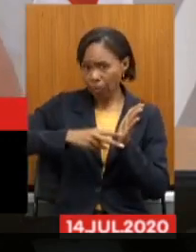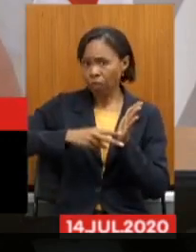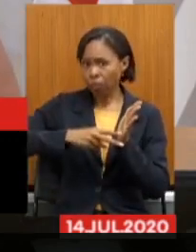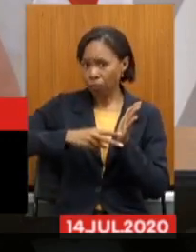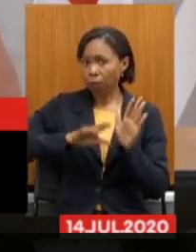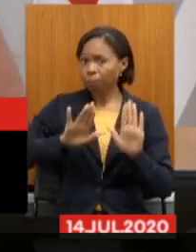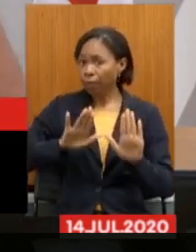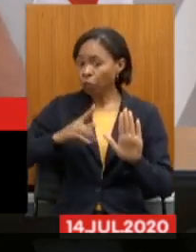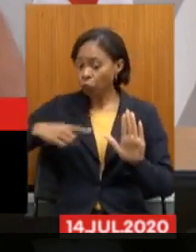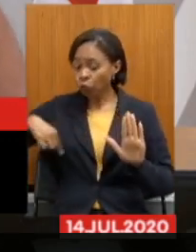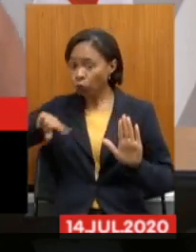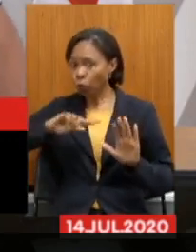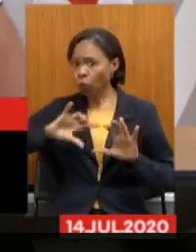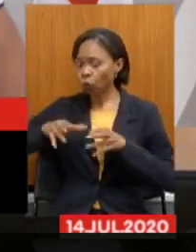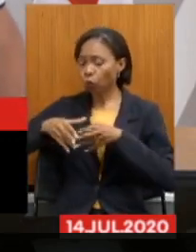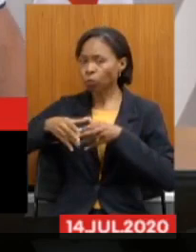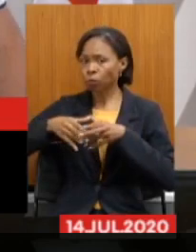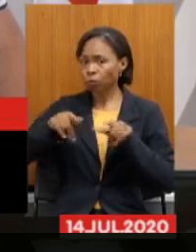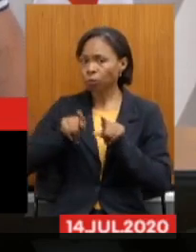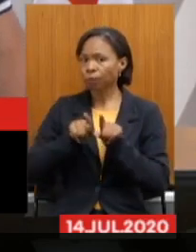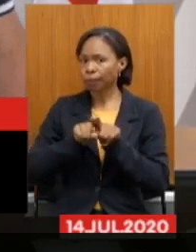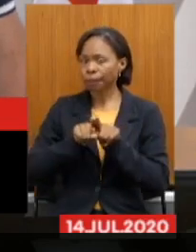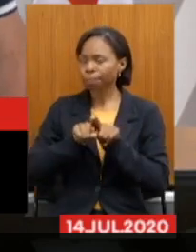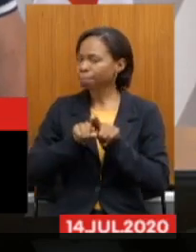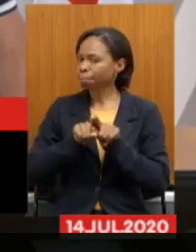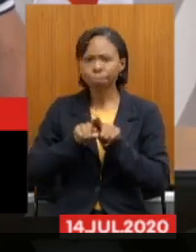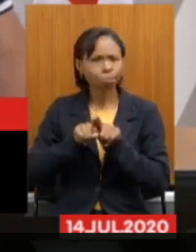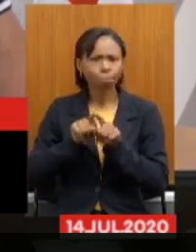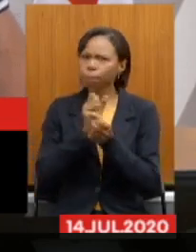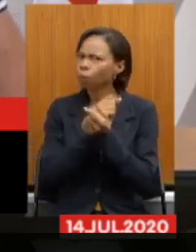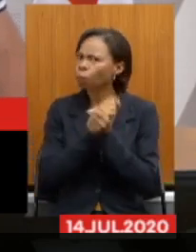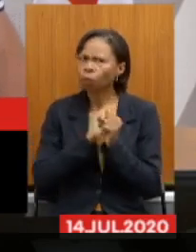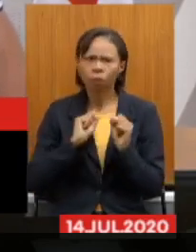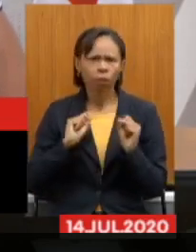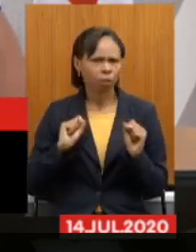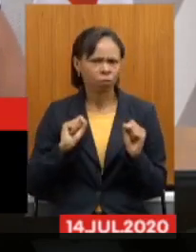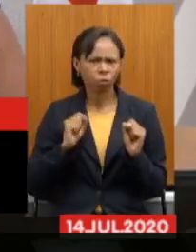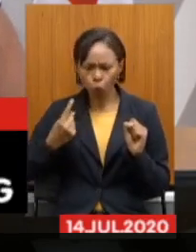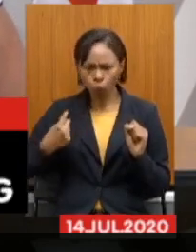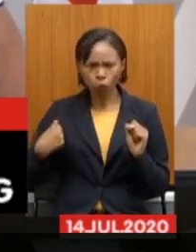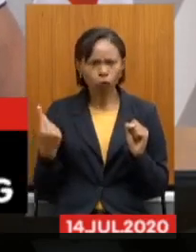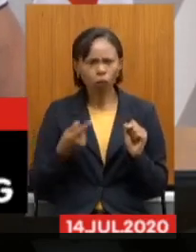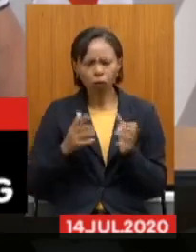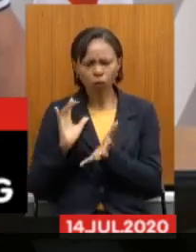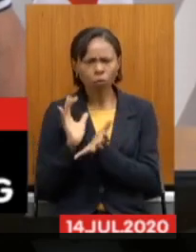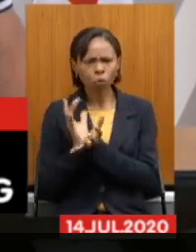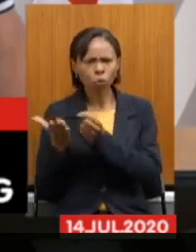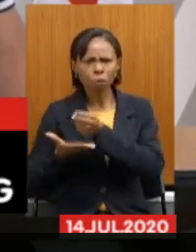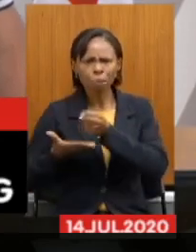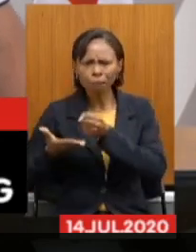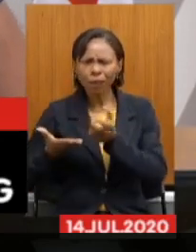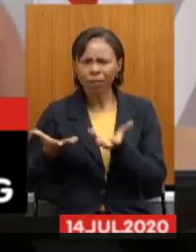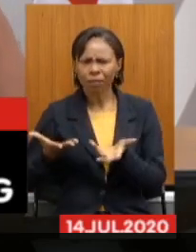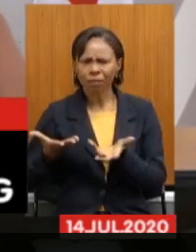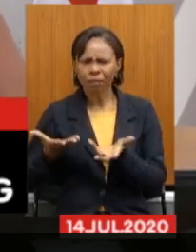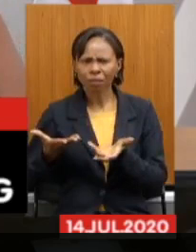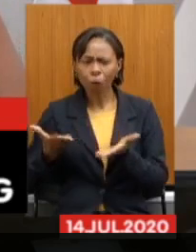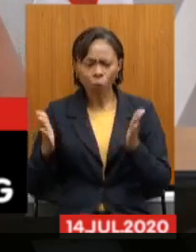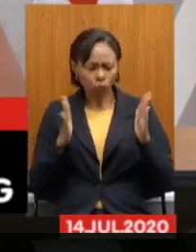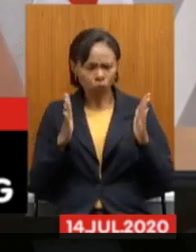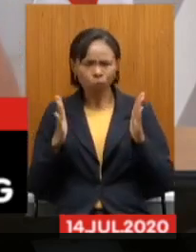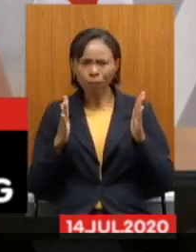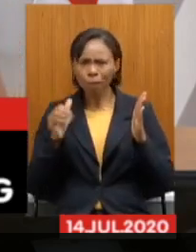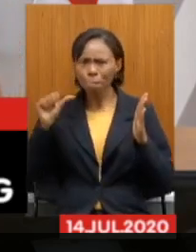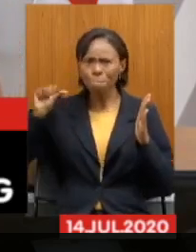base. E é impossível, gente, uma participação da nossa base no momento da pior pandemia